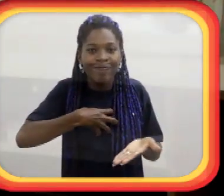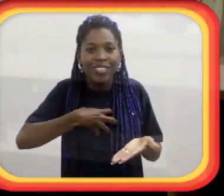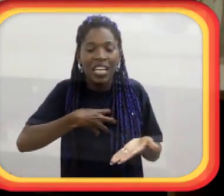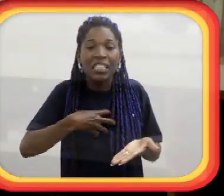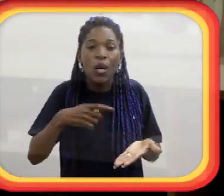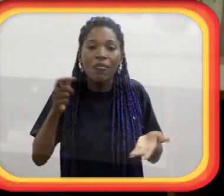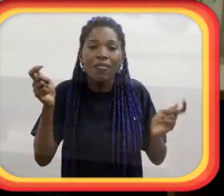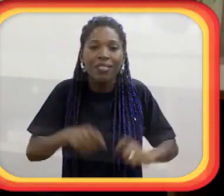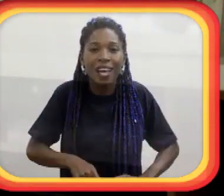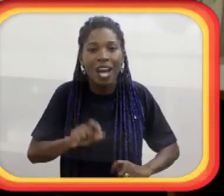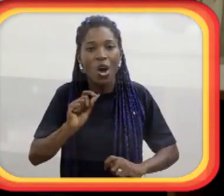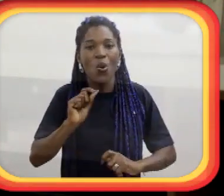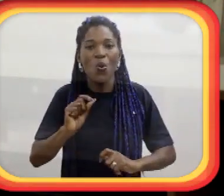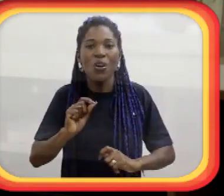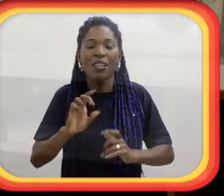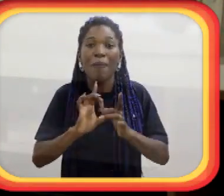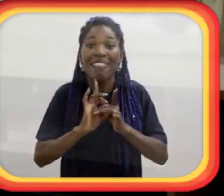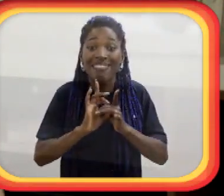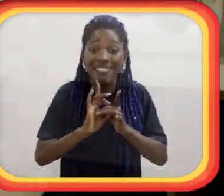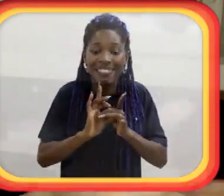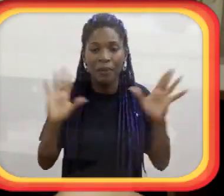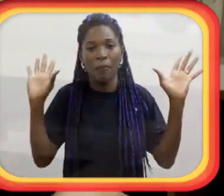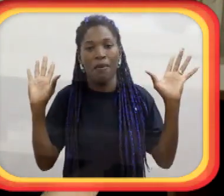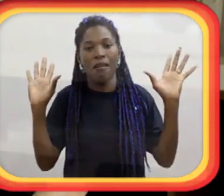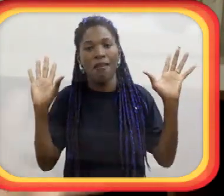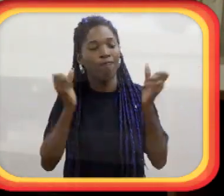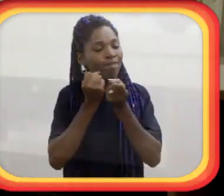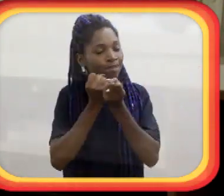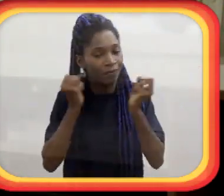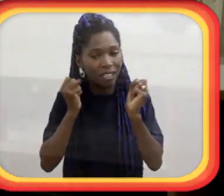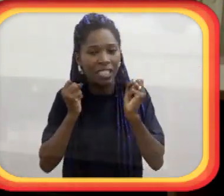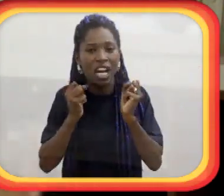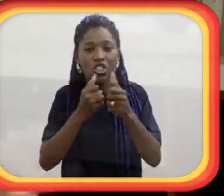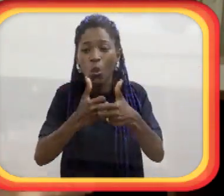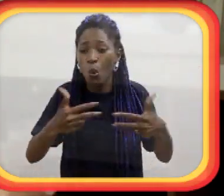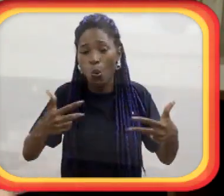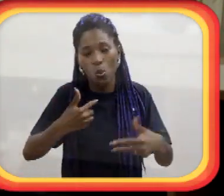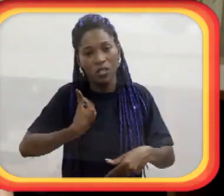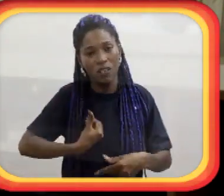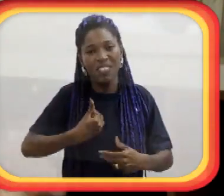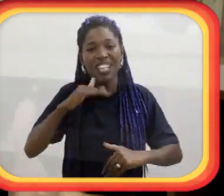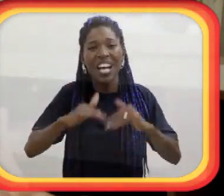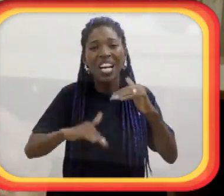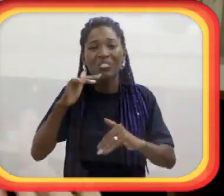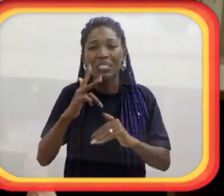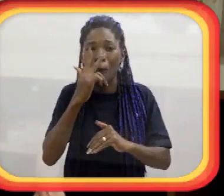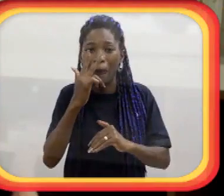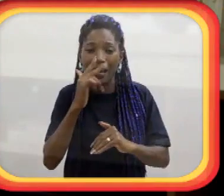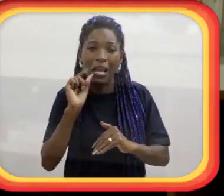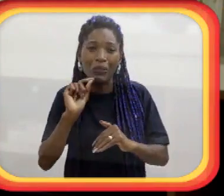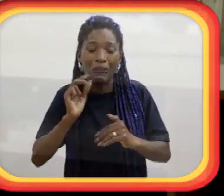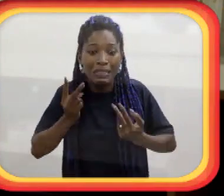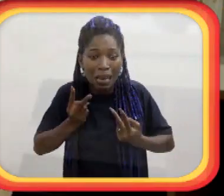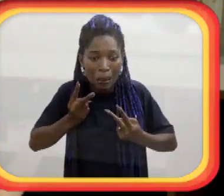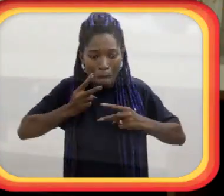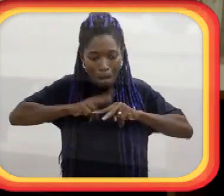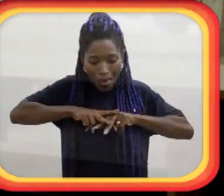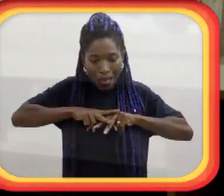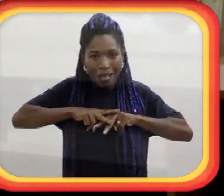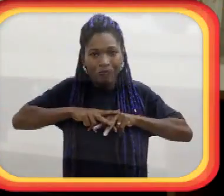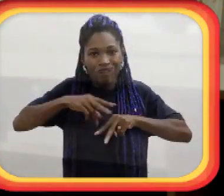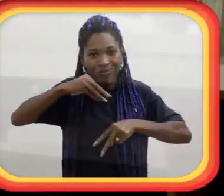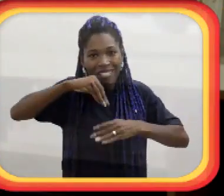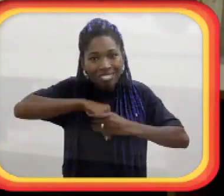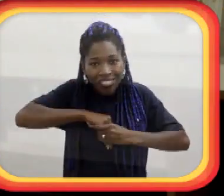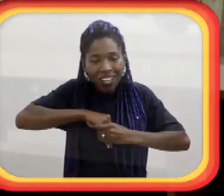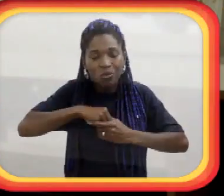gente tem uma chance enorme de se libertar de muitas coisas que a gente pode, em alguns momentos, se sentir aprisionado quando a gente não